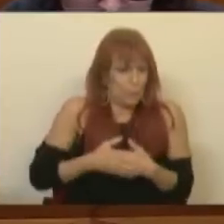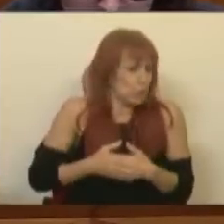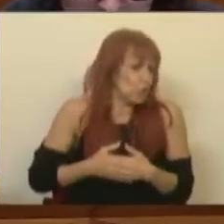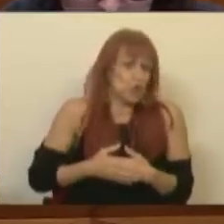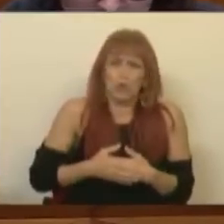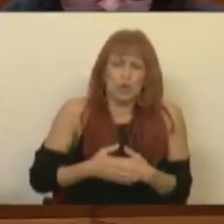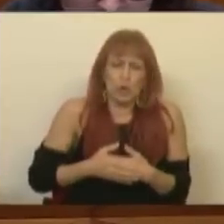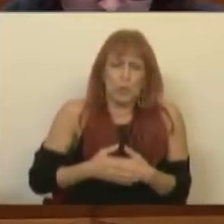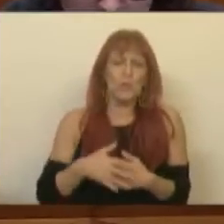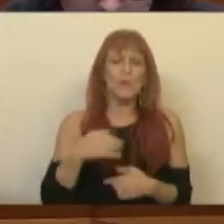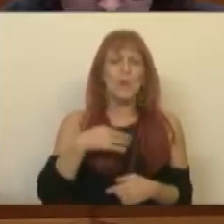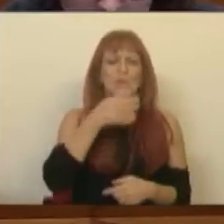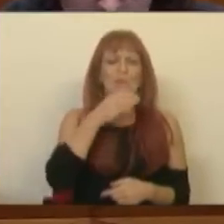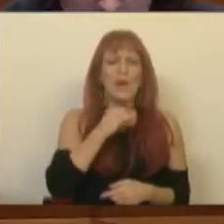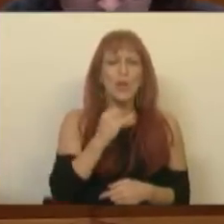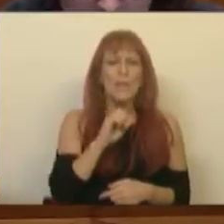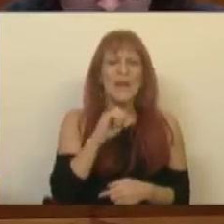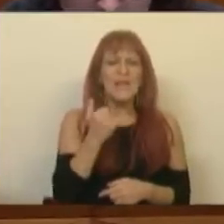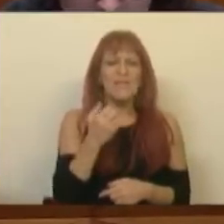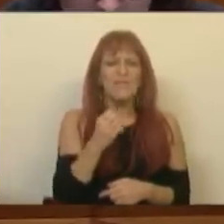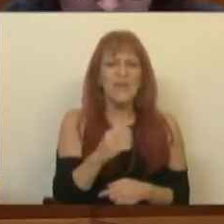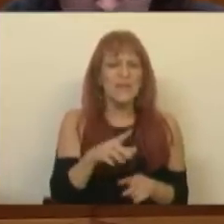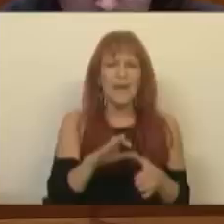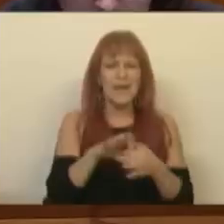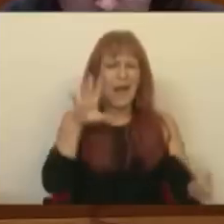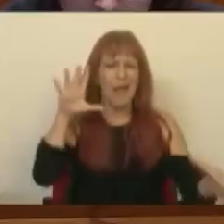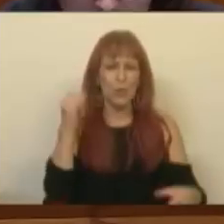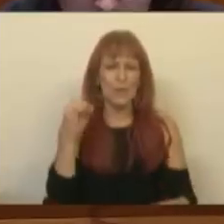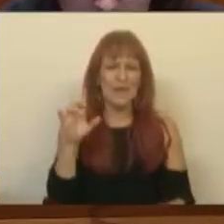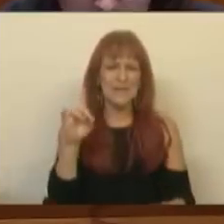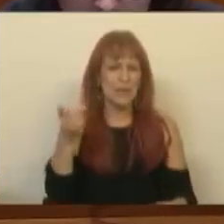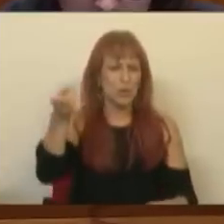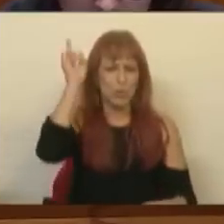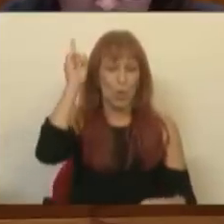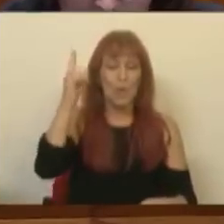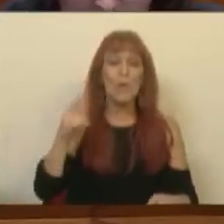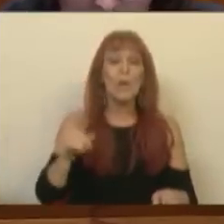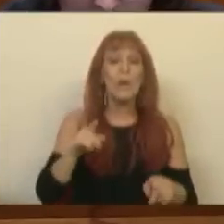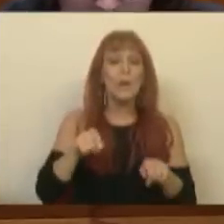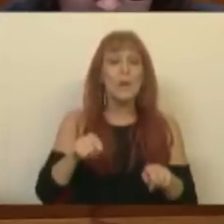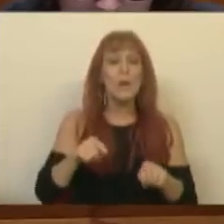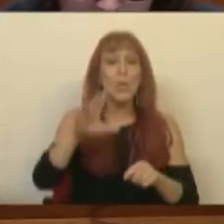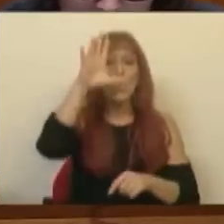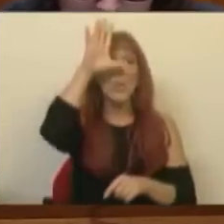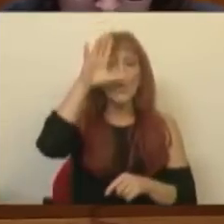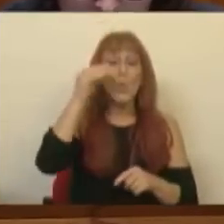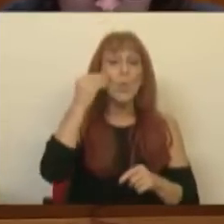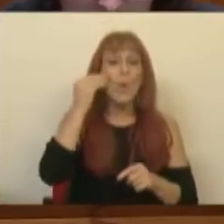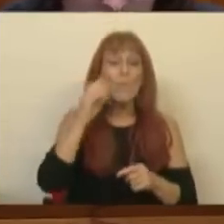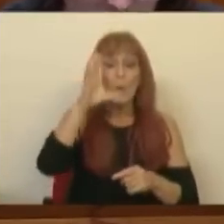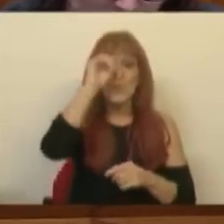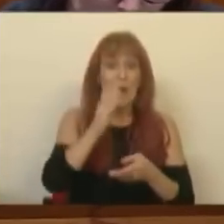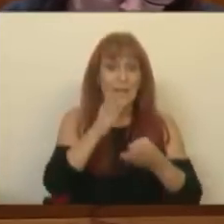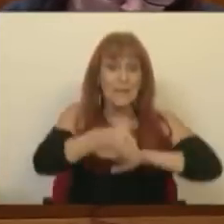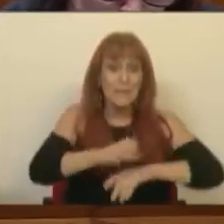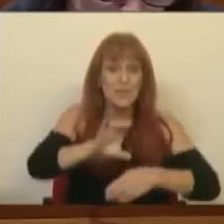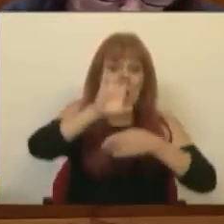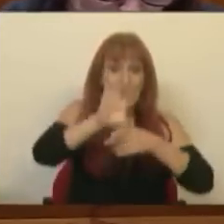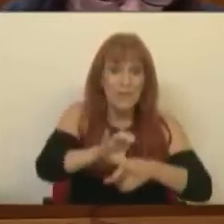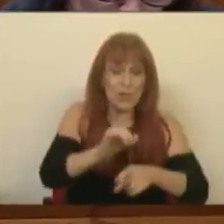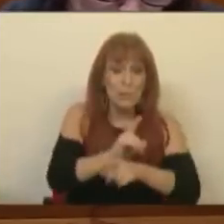E estávamos a falar em 2020 não tinha nada a ver com 2016 Foi mesmo Estado intervir no capital